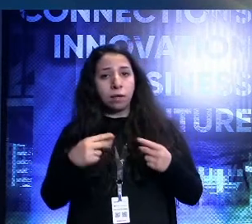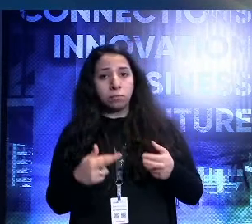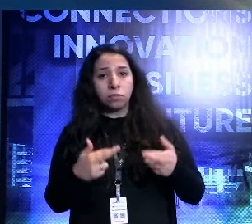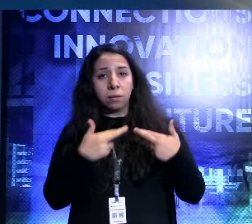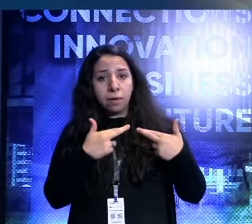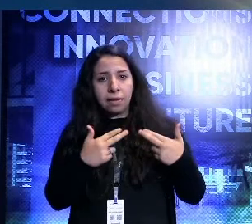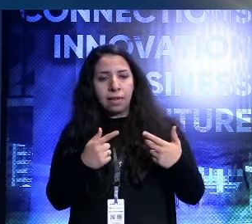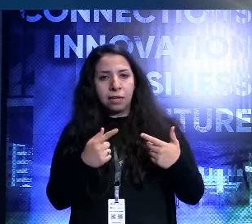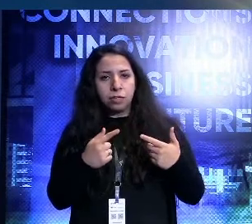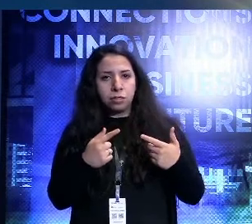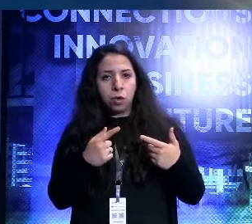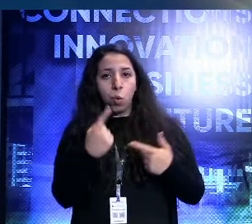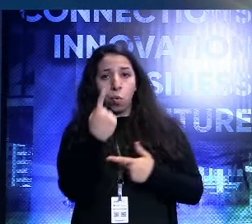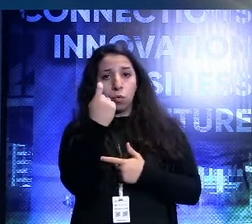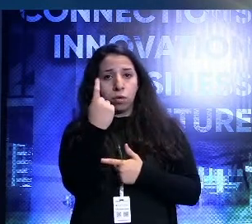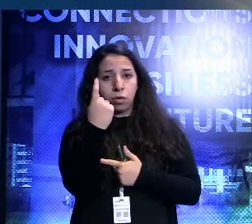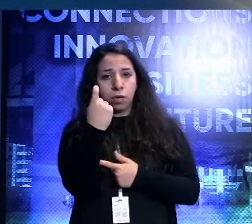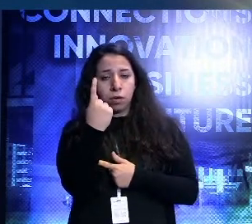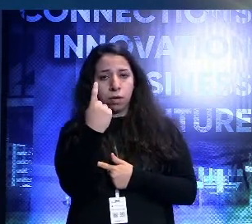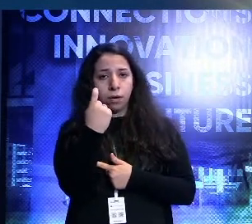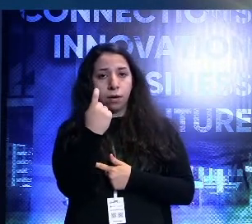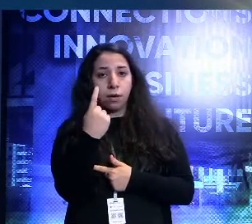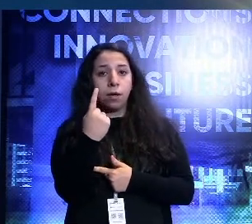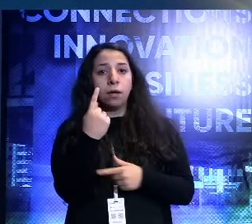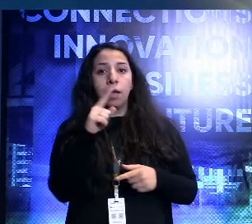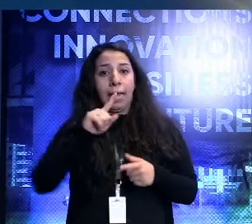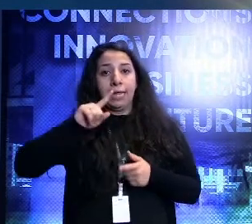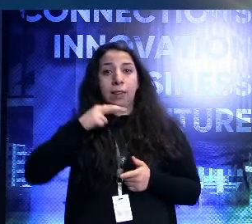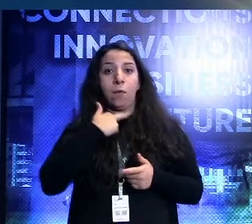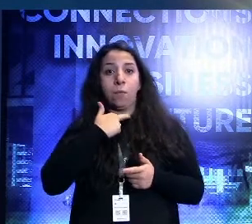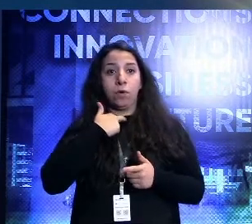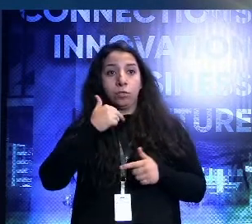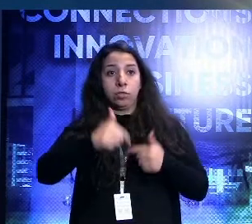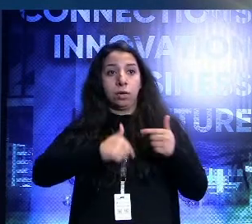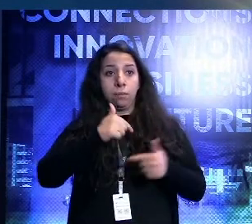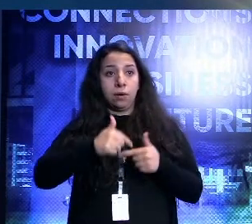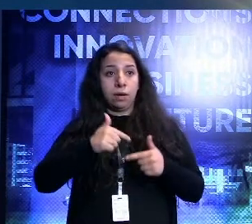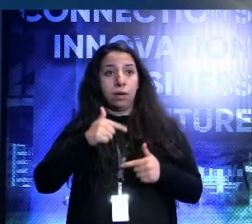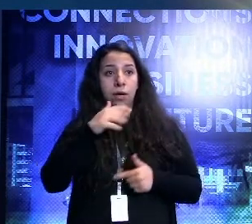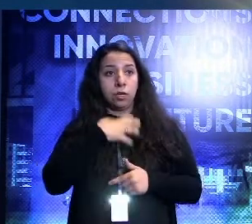como que a gente não deve trabalhar. Então,